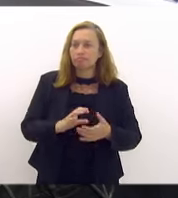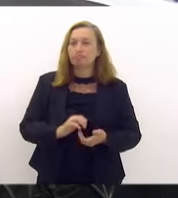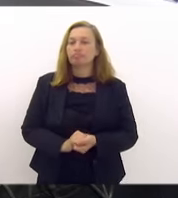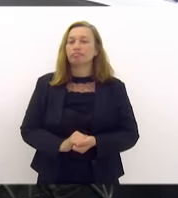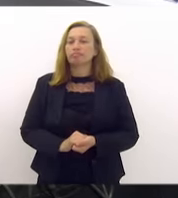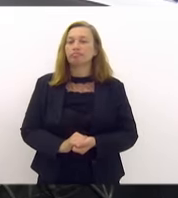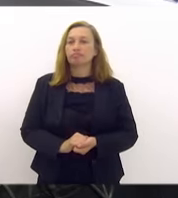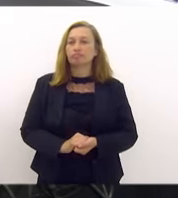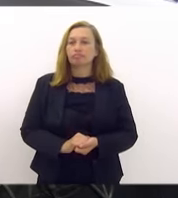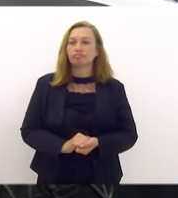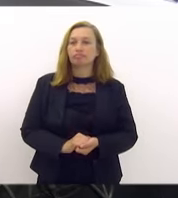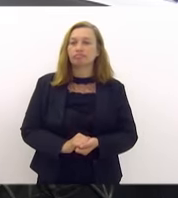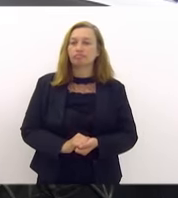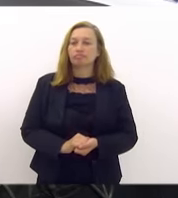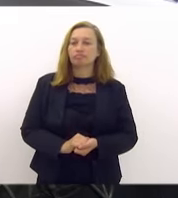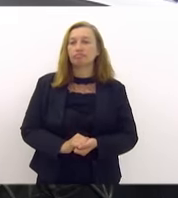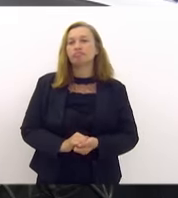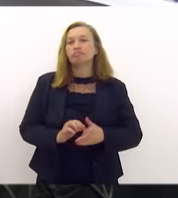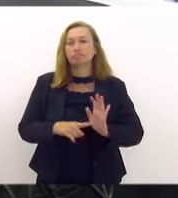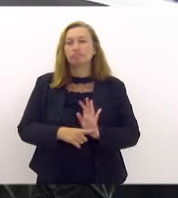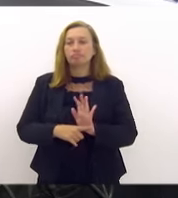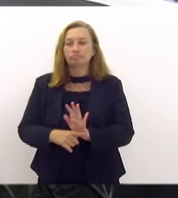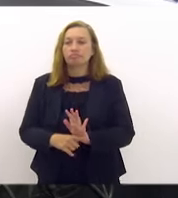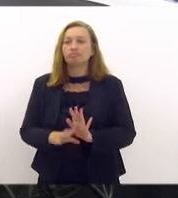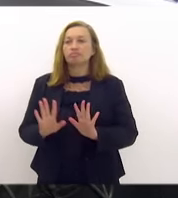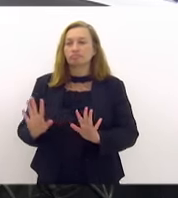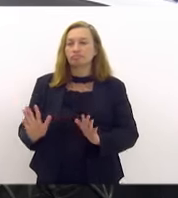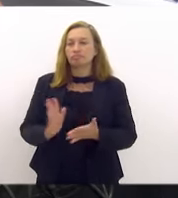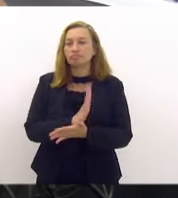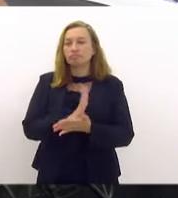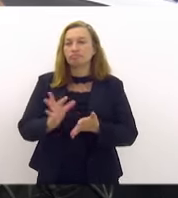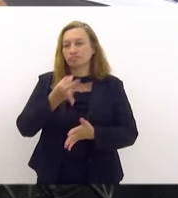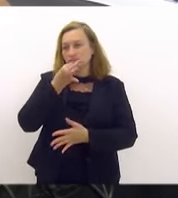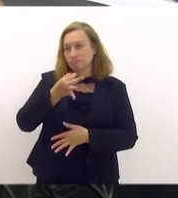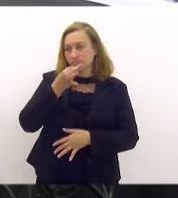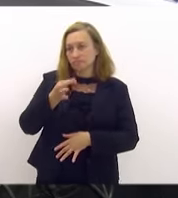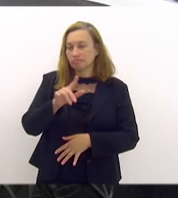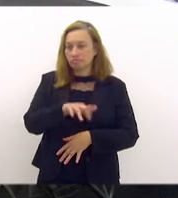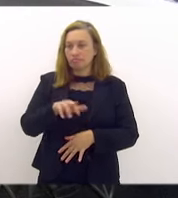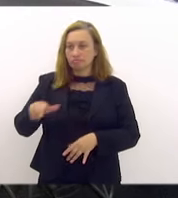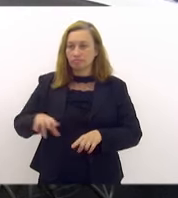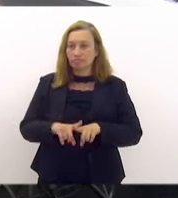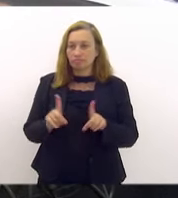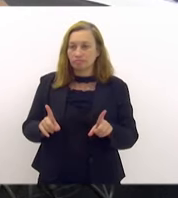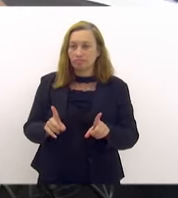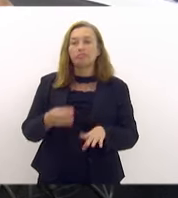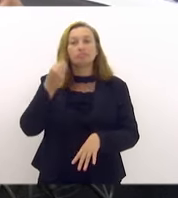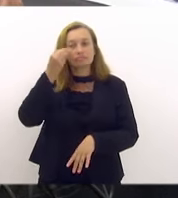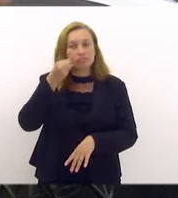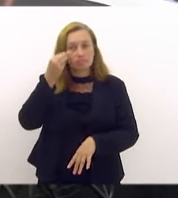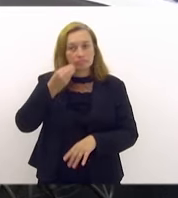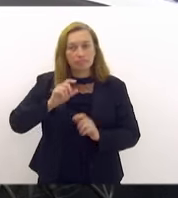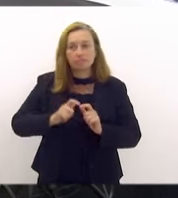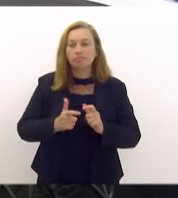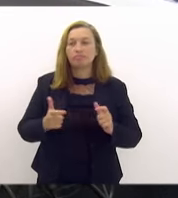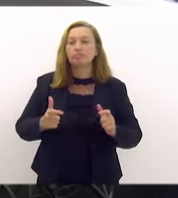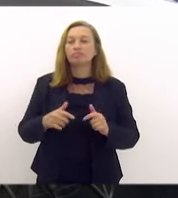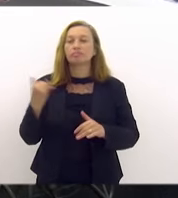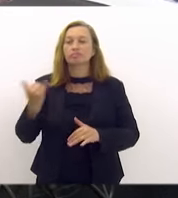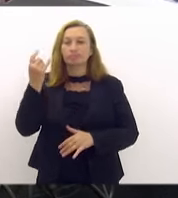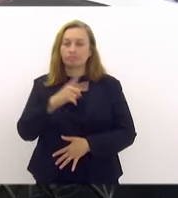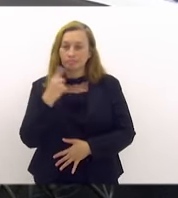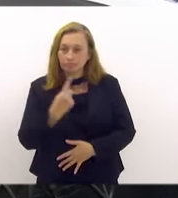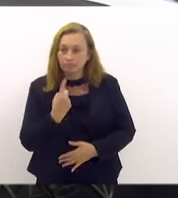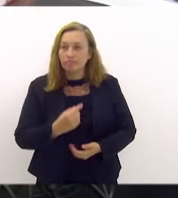enfim rebata alguns posicionamentos mas só porque são duas pessoas que têm aí uma larga experiência e é importante pra gente